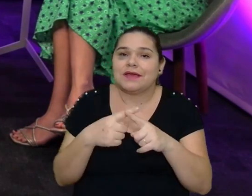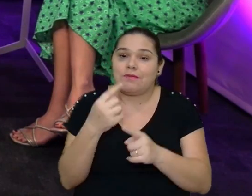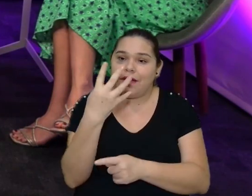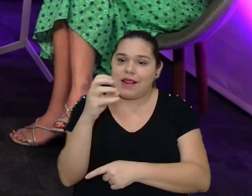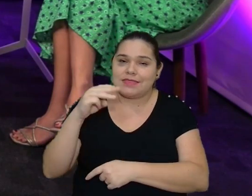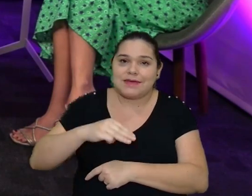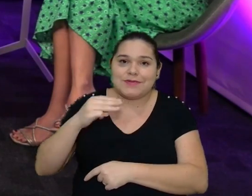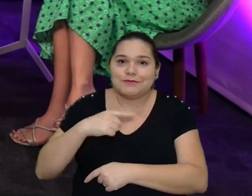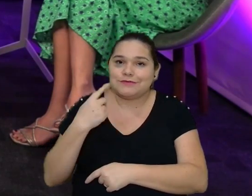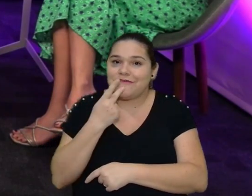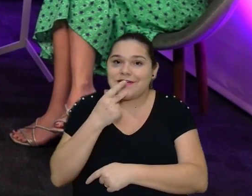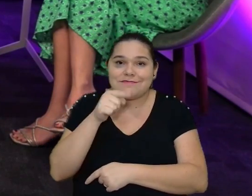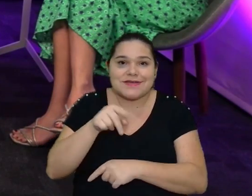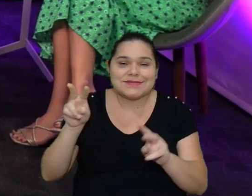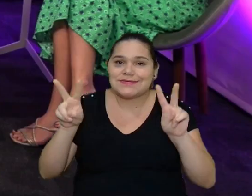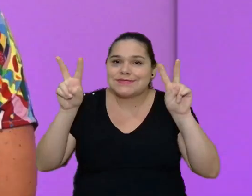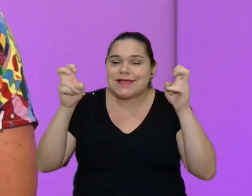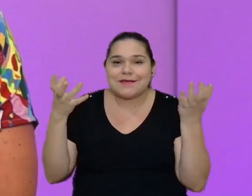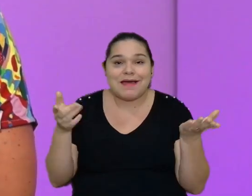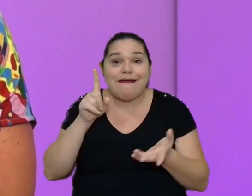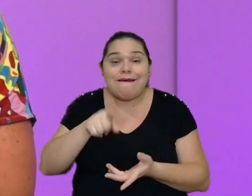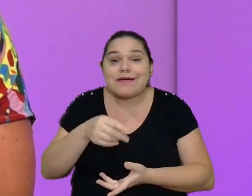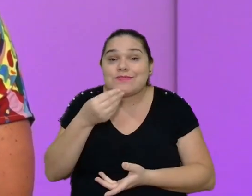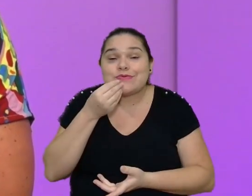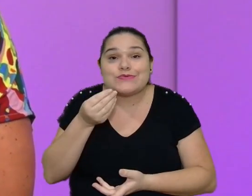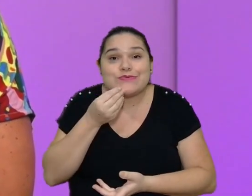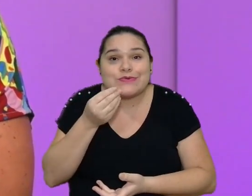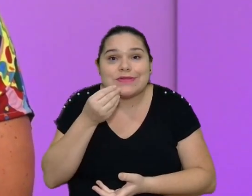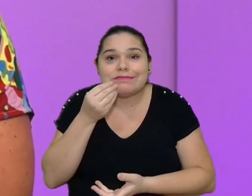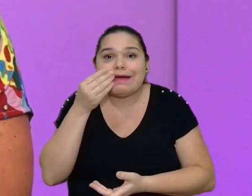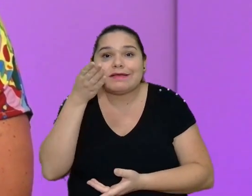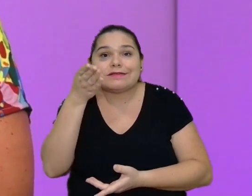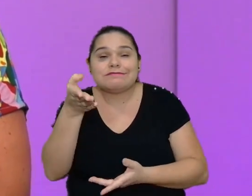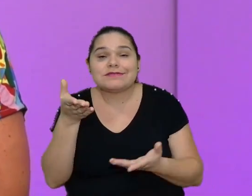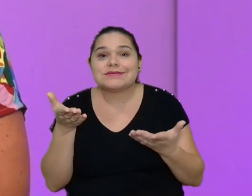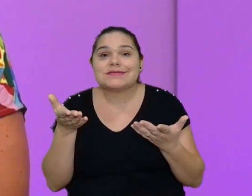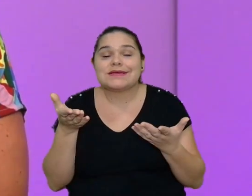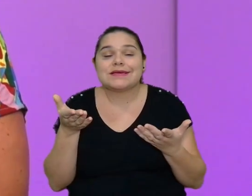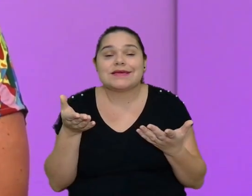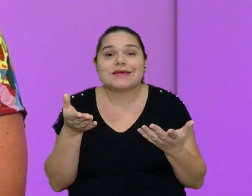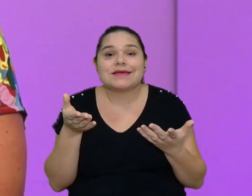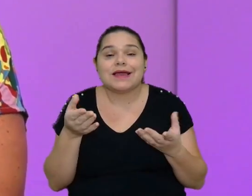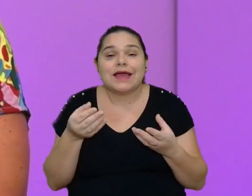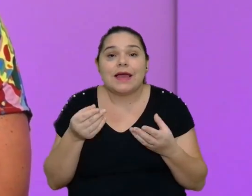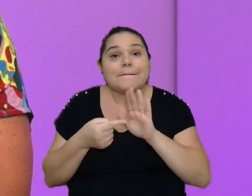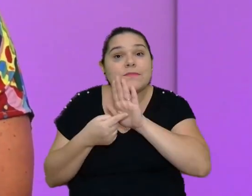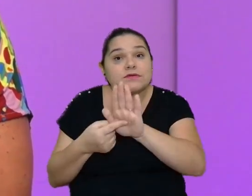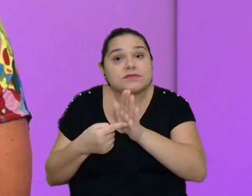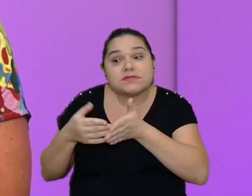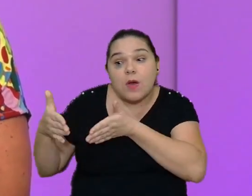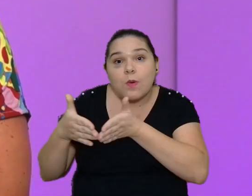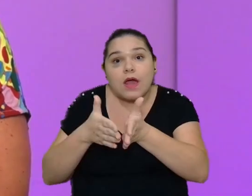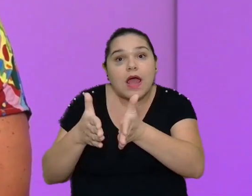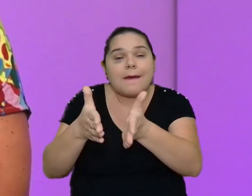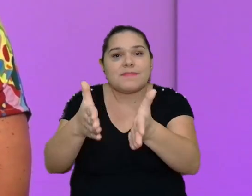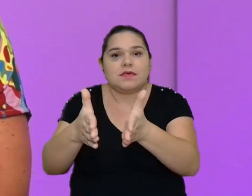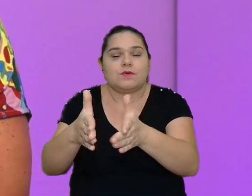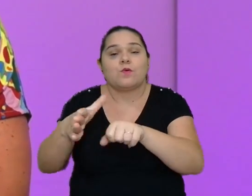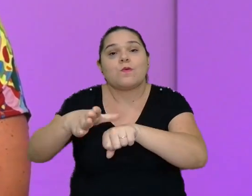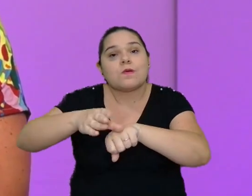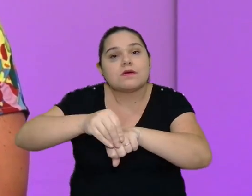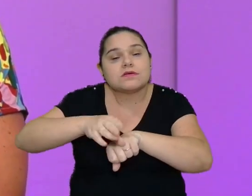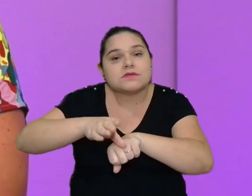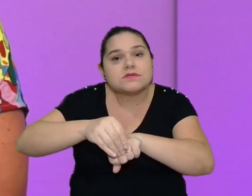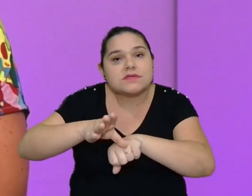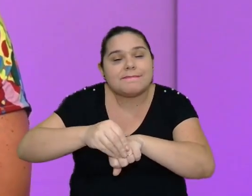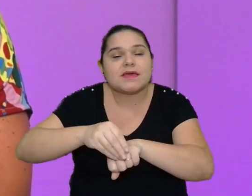disso. Então, eu acho que é a oportunidade de você dar um caminho para conhecimento, para